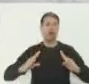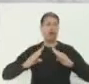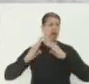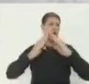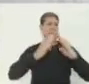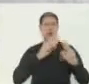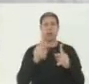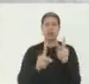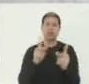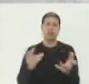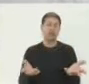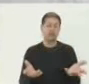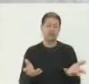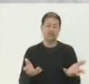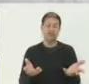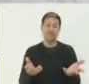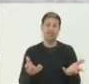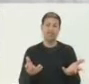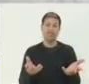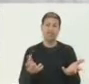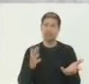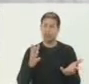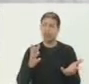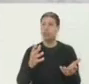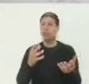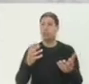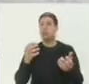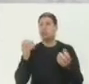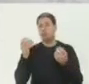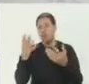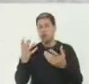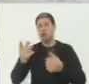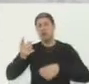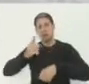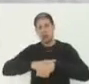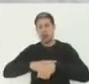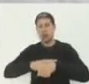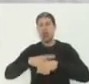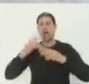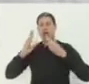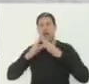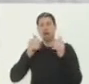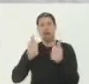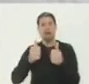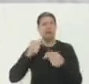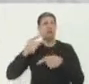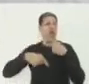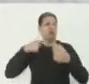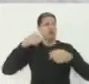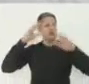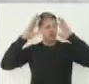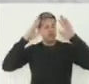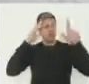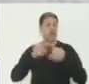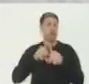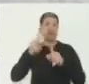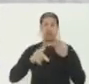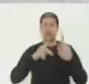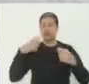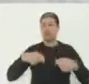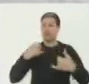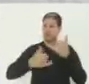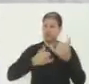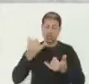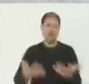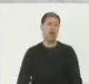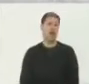população a isso satisfaz no momento da residência mas depois nós temos que pensar também que essa população precisa de lazer